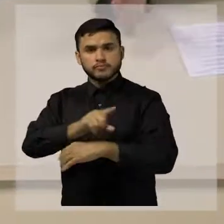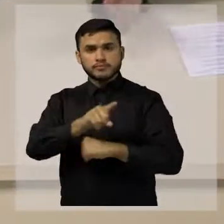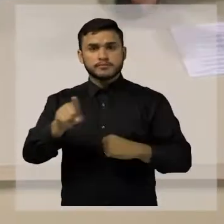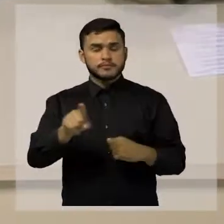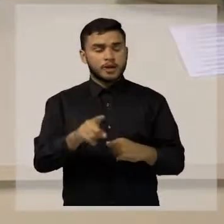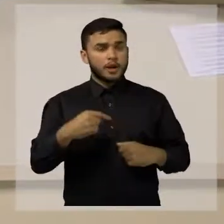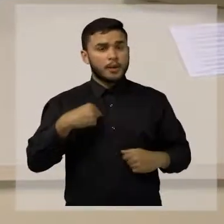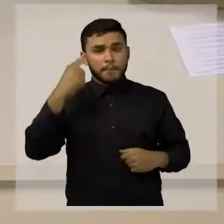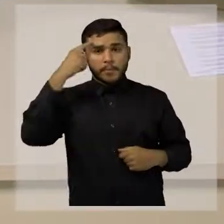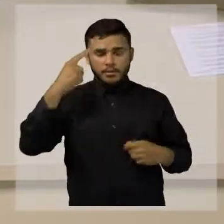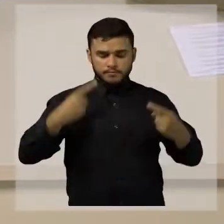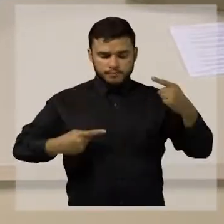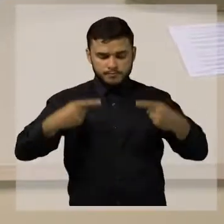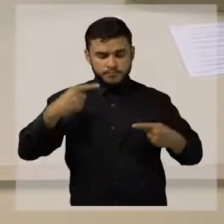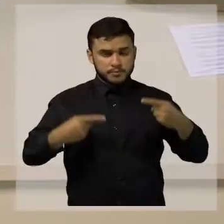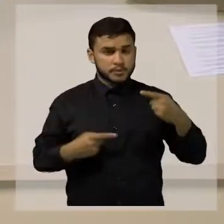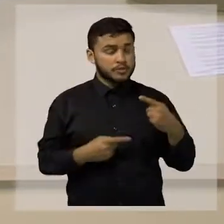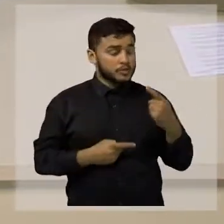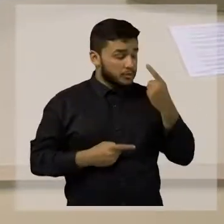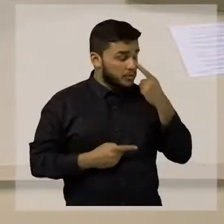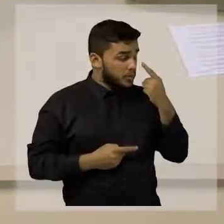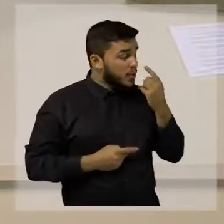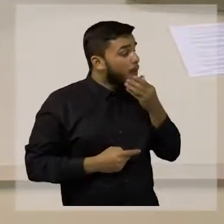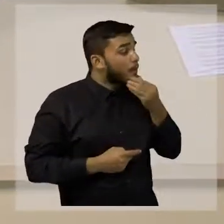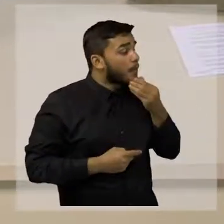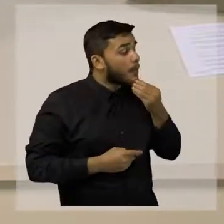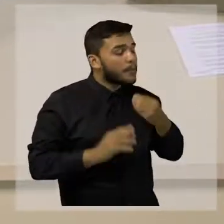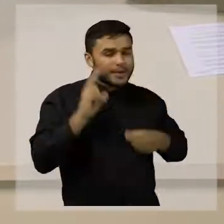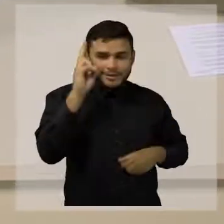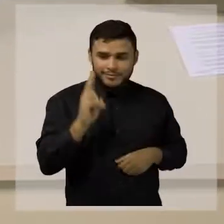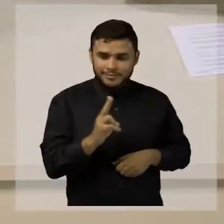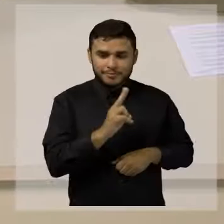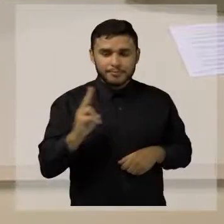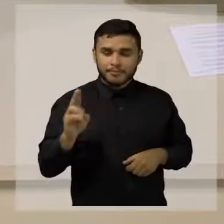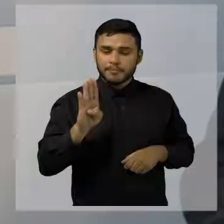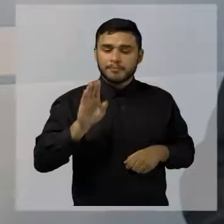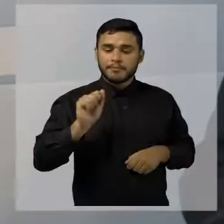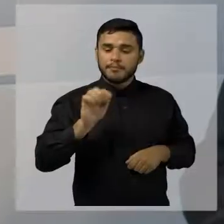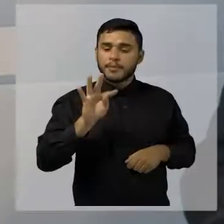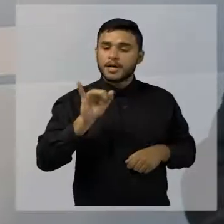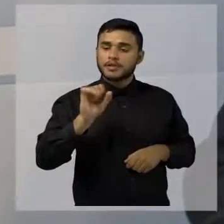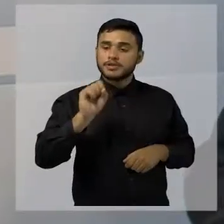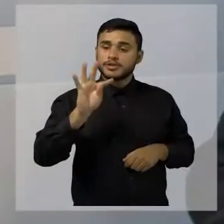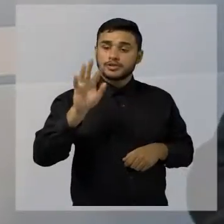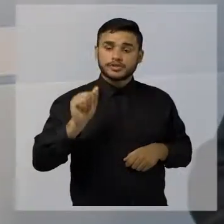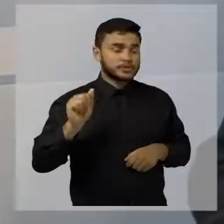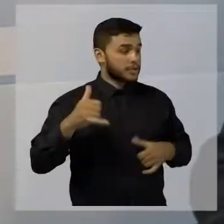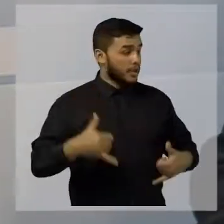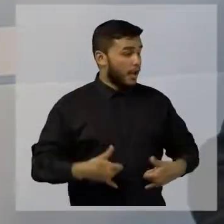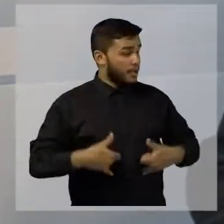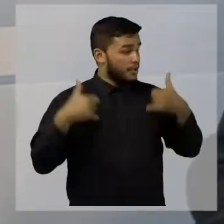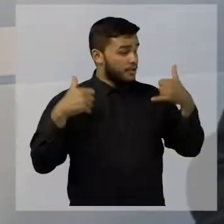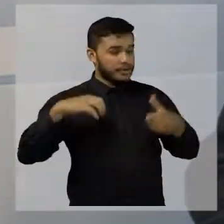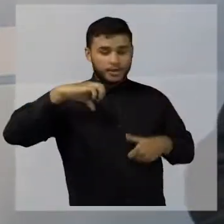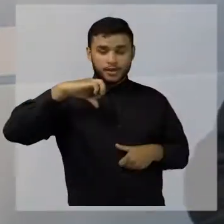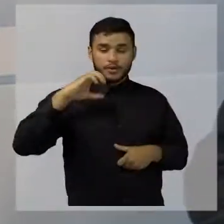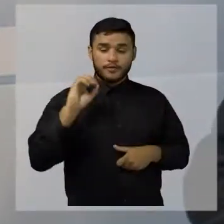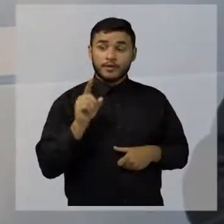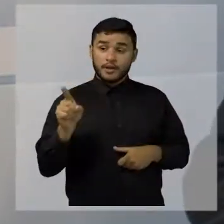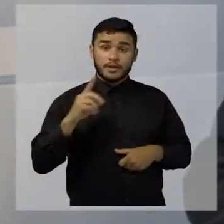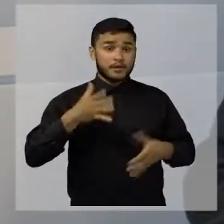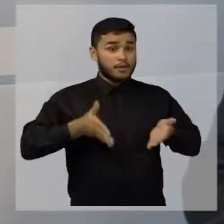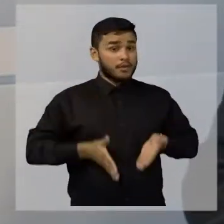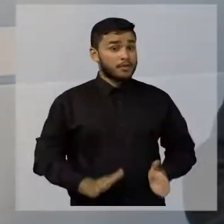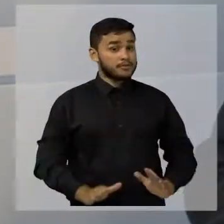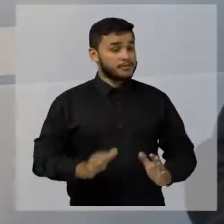parlamentar, né, que é o Padre Batista, completa 90 anos de idade. 90 anos, é italiano, e